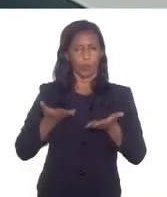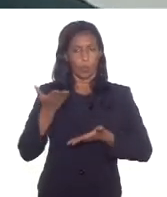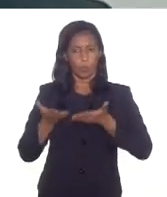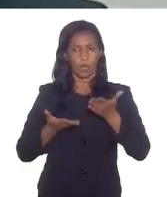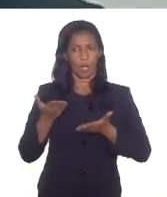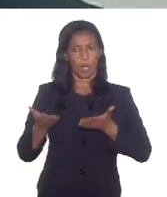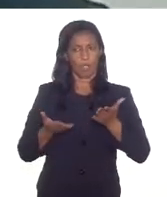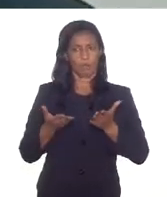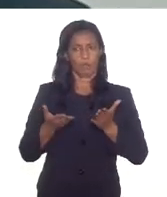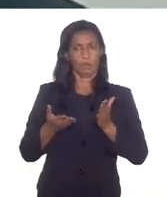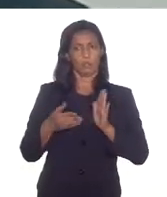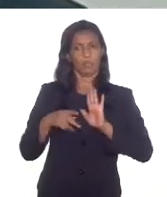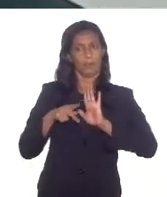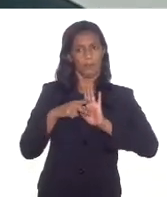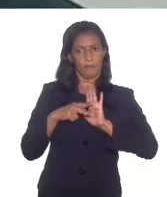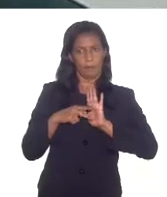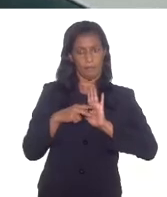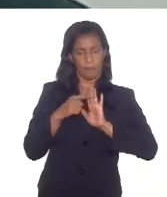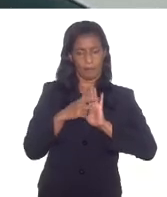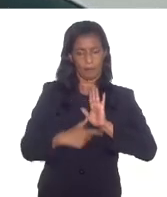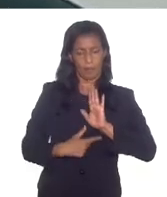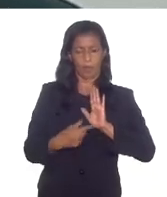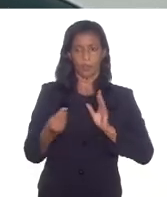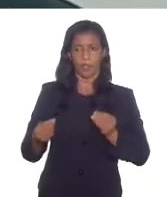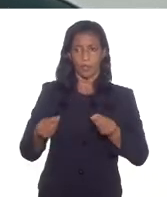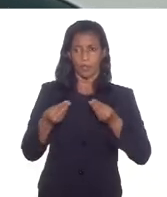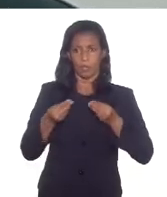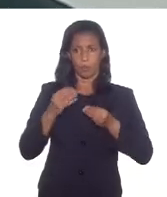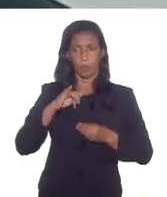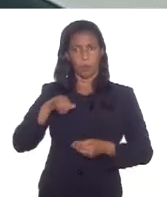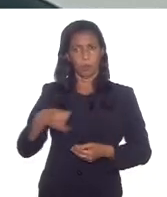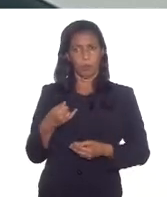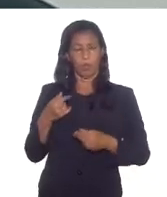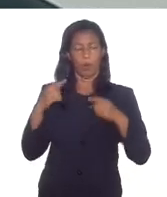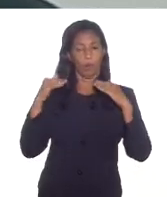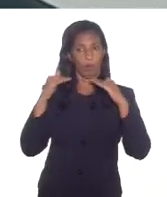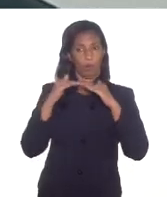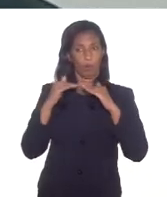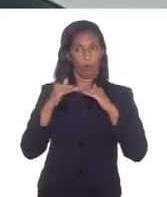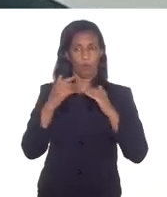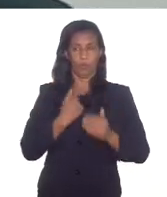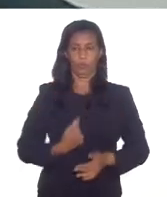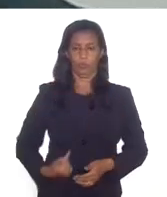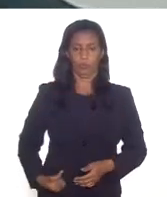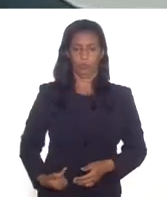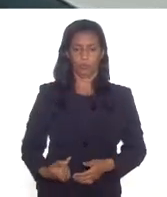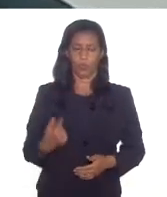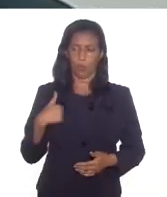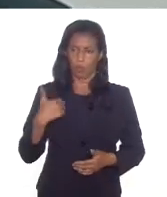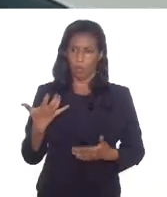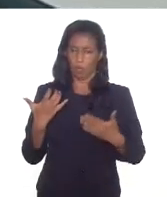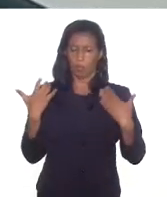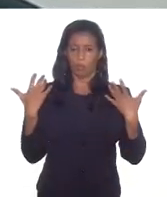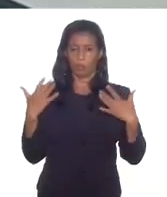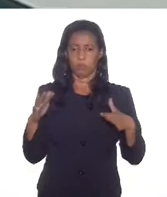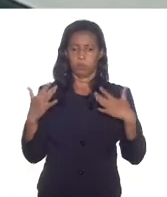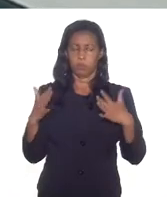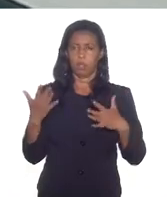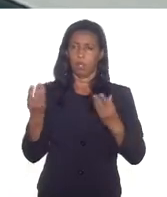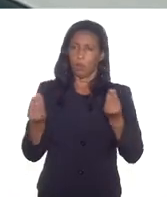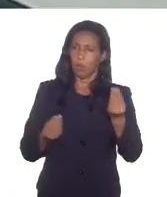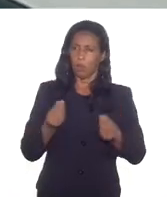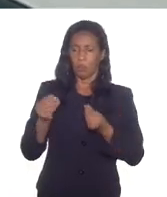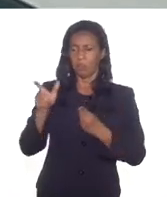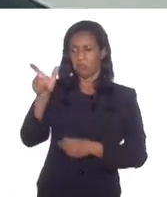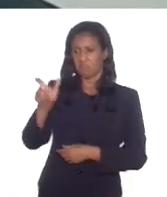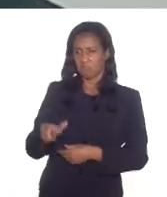pauta, em que encaminhou a possibilidade de um acordo com o governo. Eu quero elogiar a maneira que Vossa